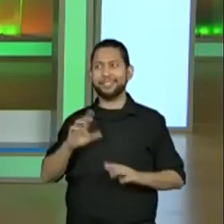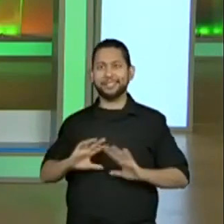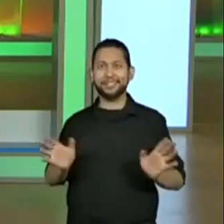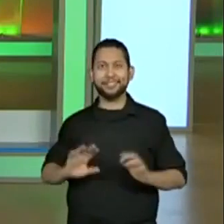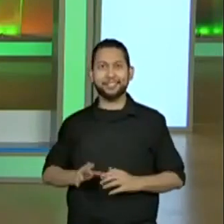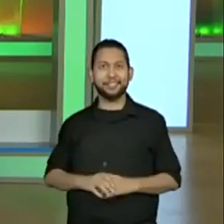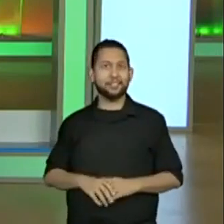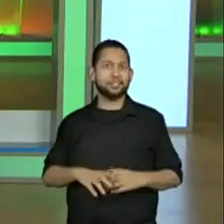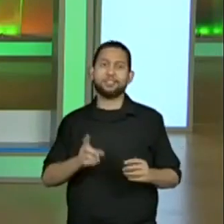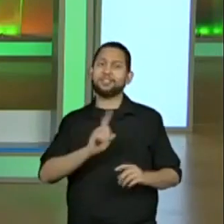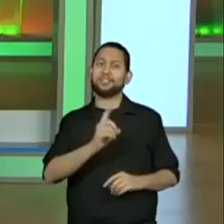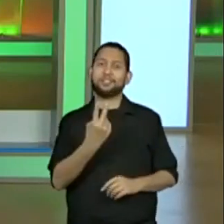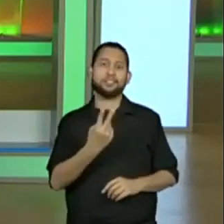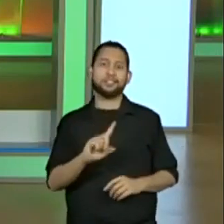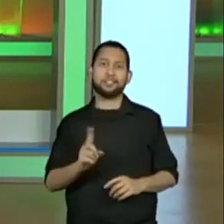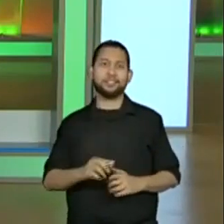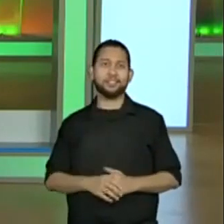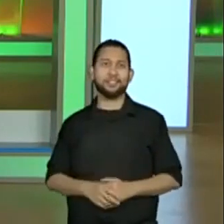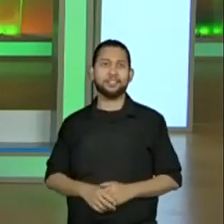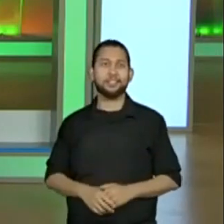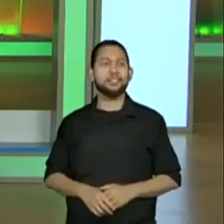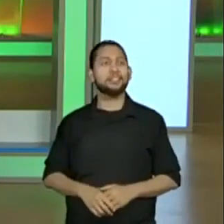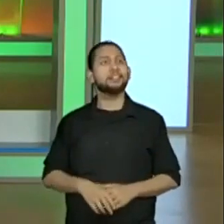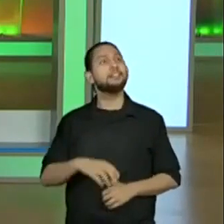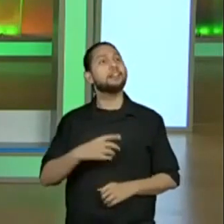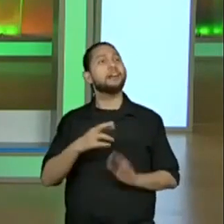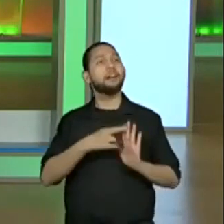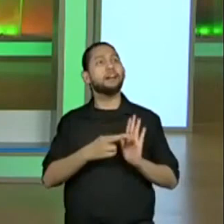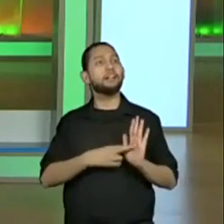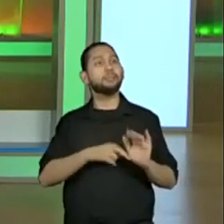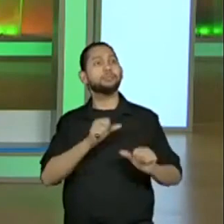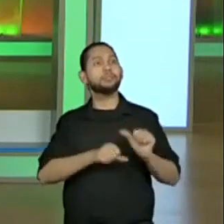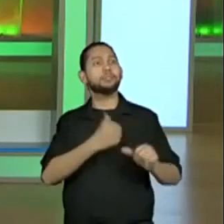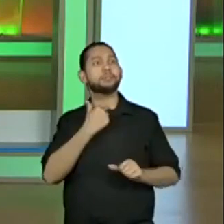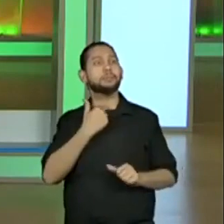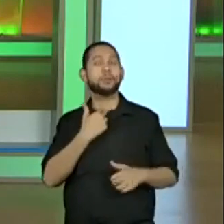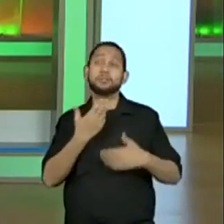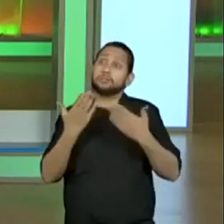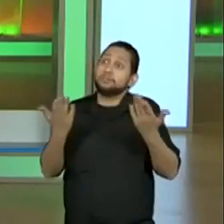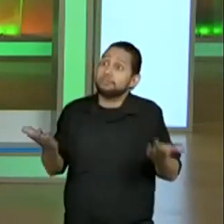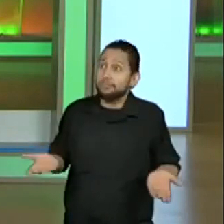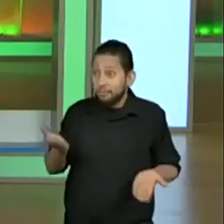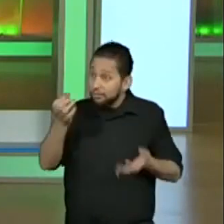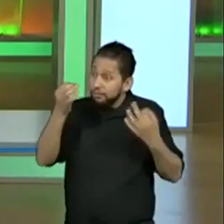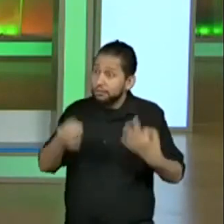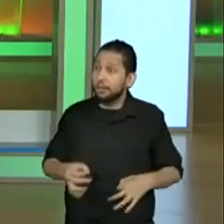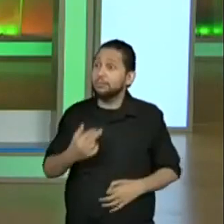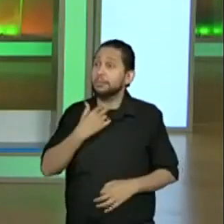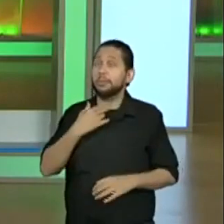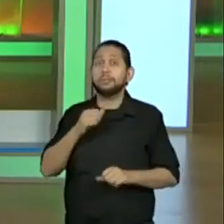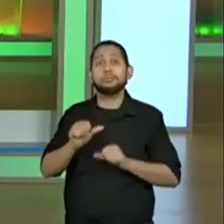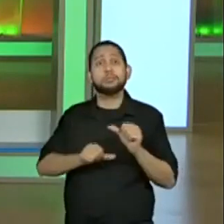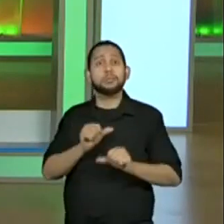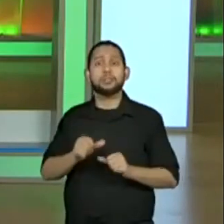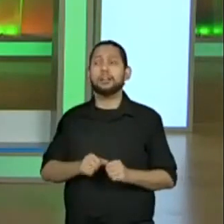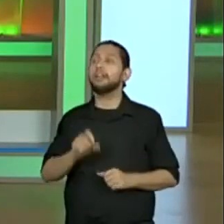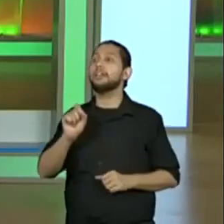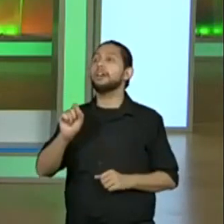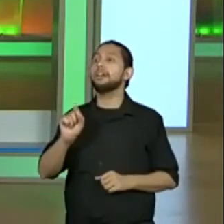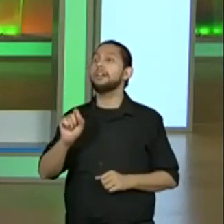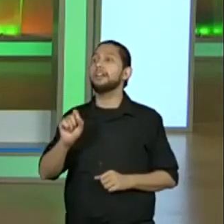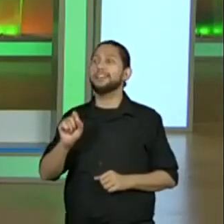se eu tirar, eu saio daqui, eu jogo. Olha, estão dizendo que eu não posso mudar as regras. Ah, tudo lá, bem. Não pode mudar a regra. Muito bem, nem sei quem colocou